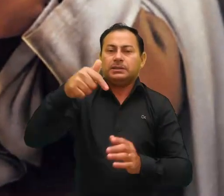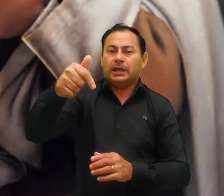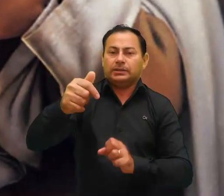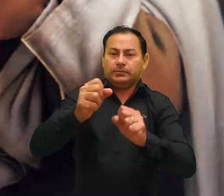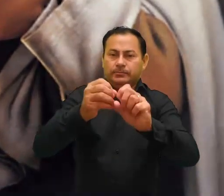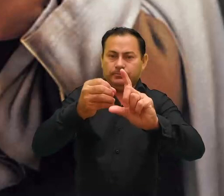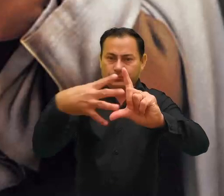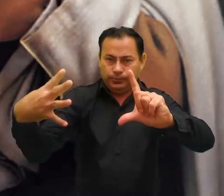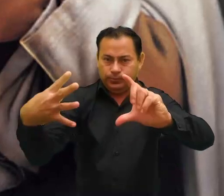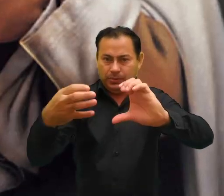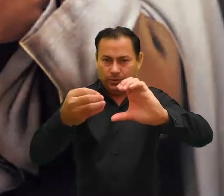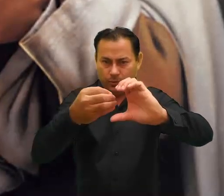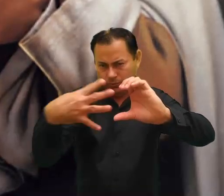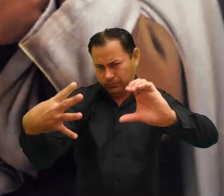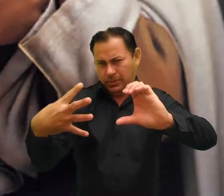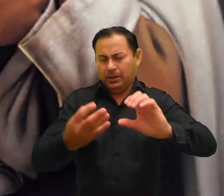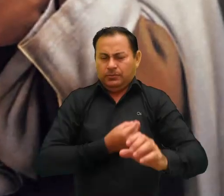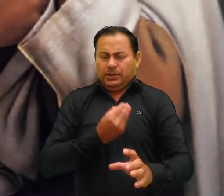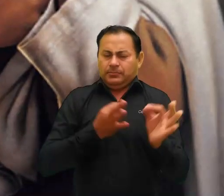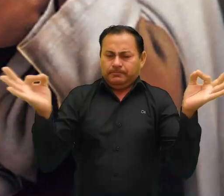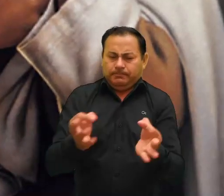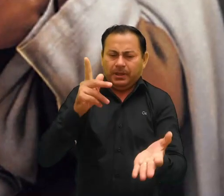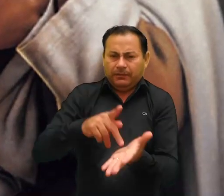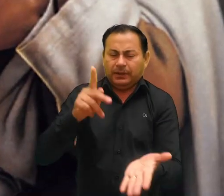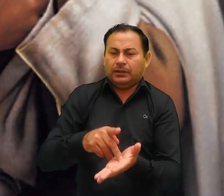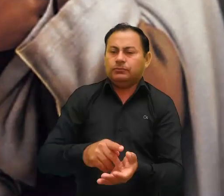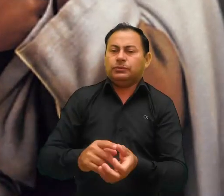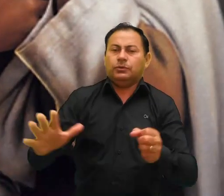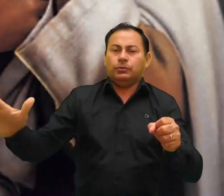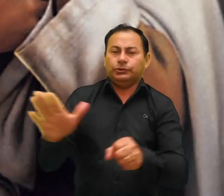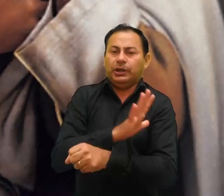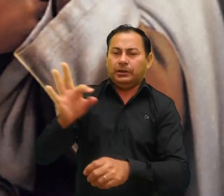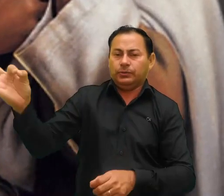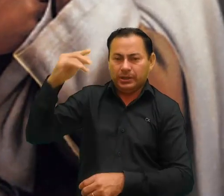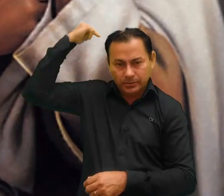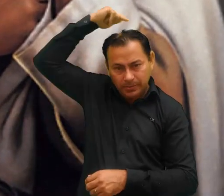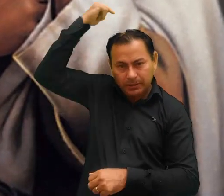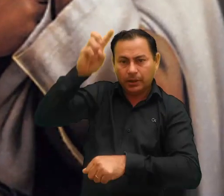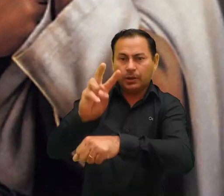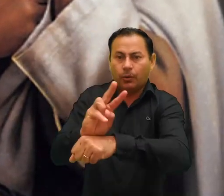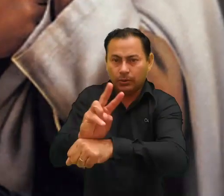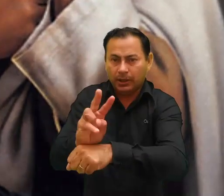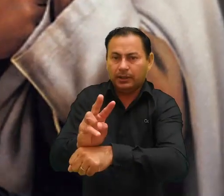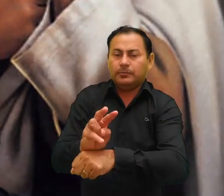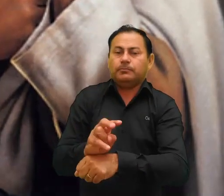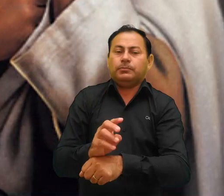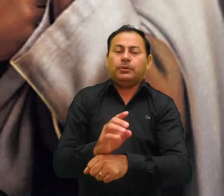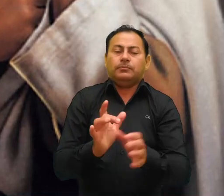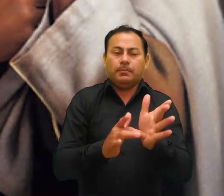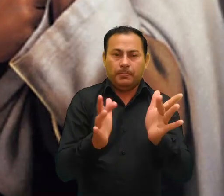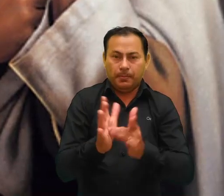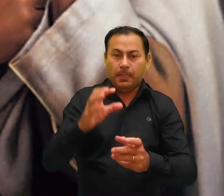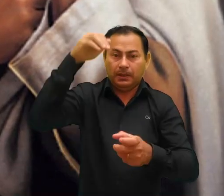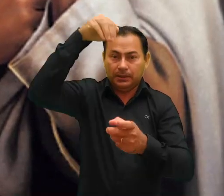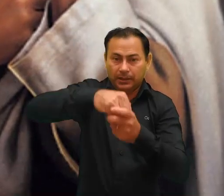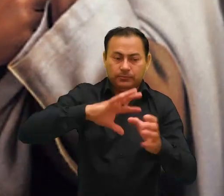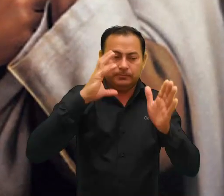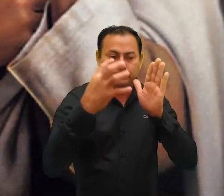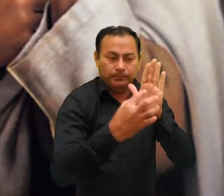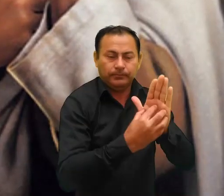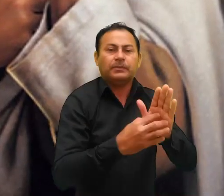7 características de uma vida que é verdadeiramente cheia do Espírito e controlado por ele. Dentro